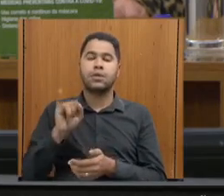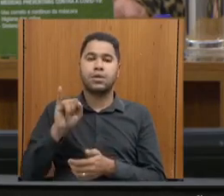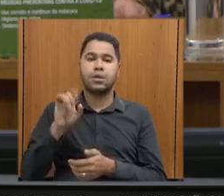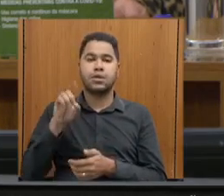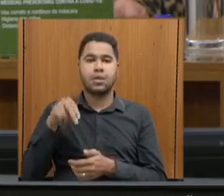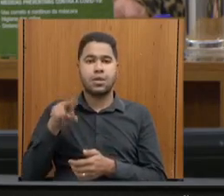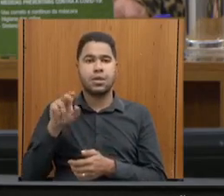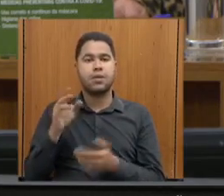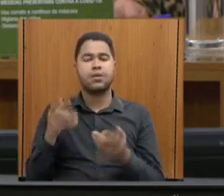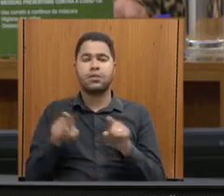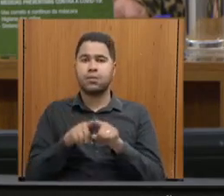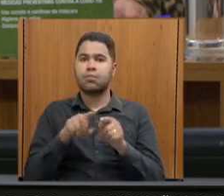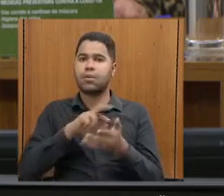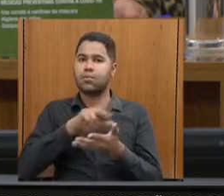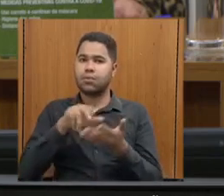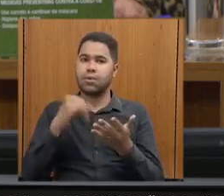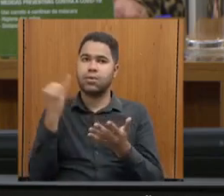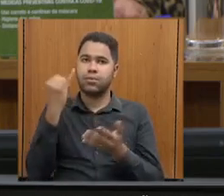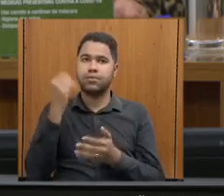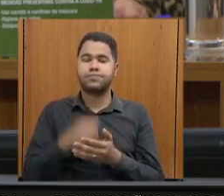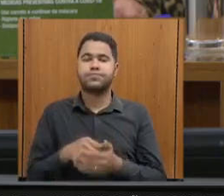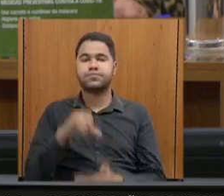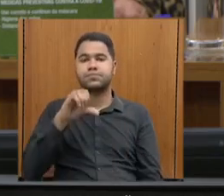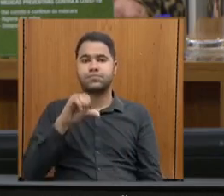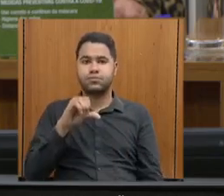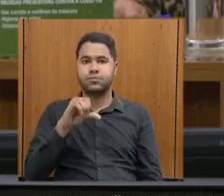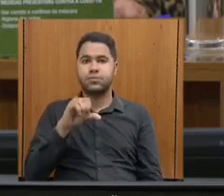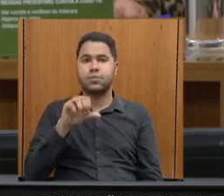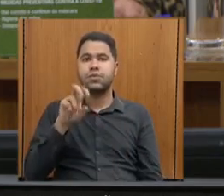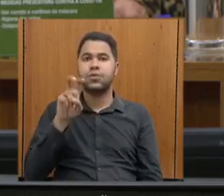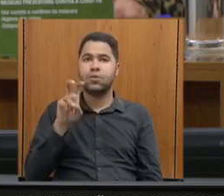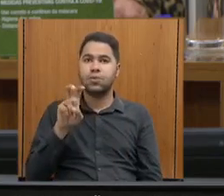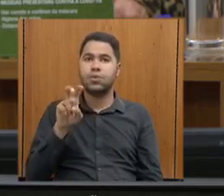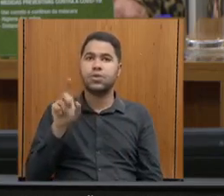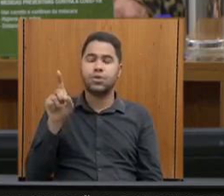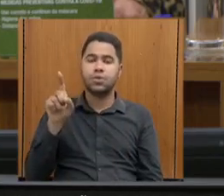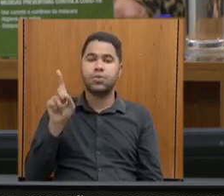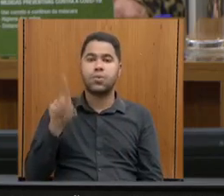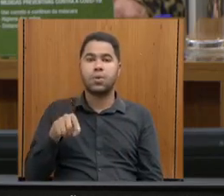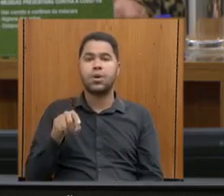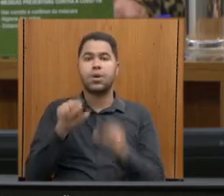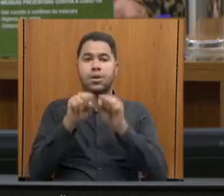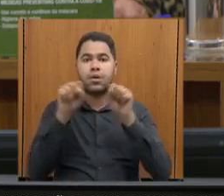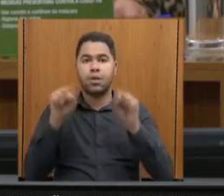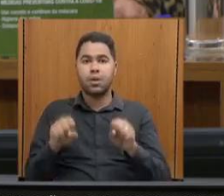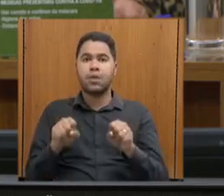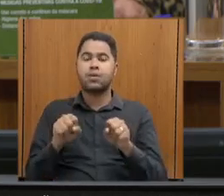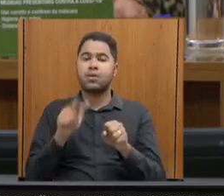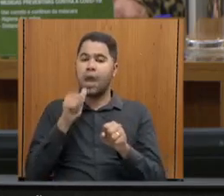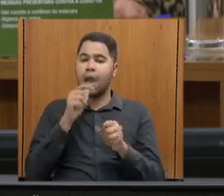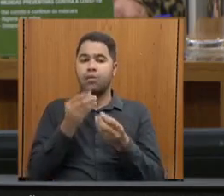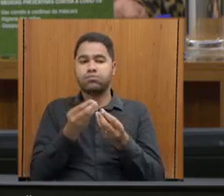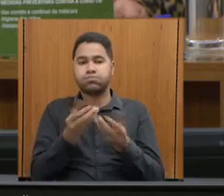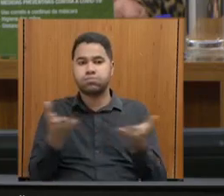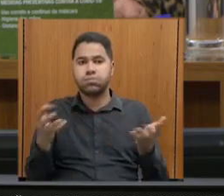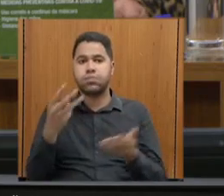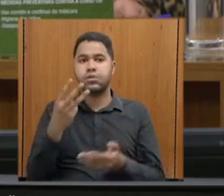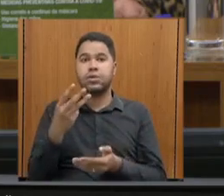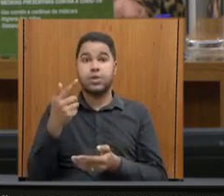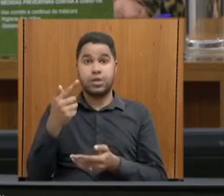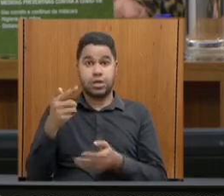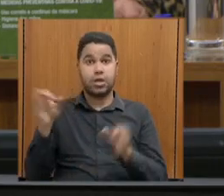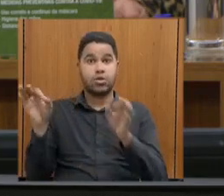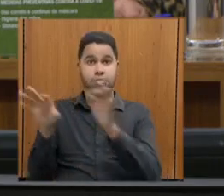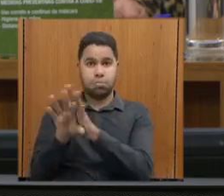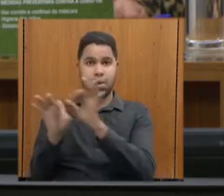passar também vários resultados importantes 95 cias né que são os sistemas de abastecimento de água 37